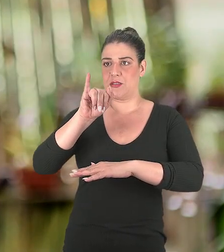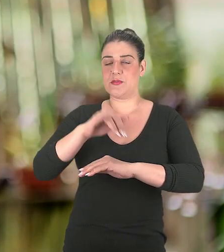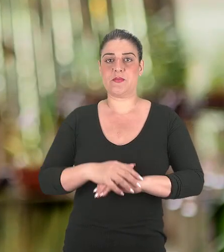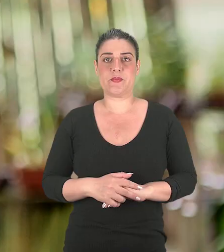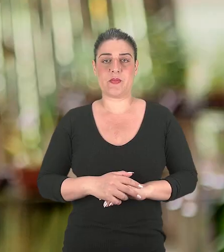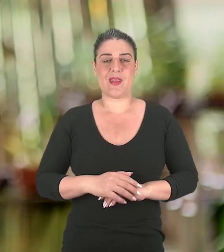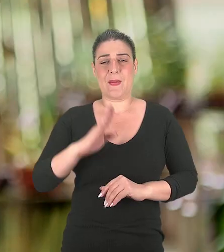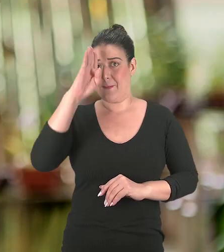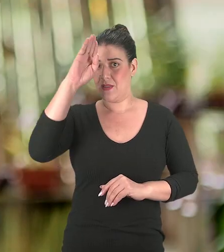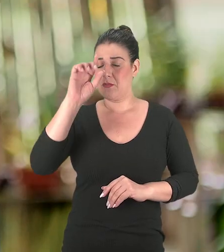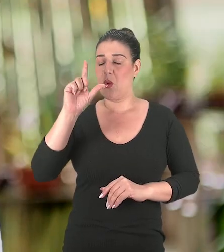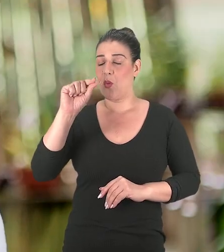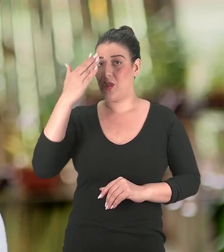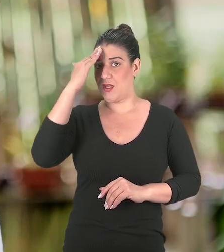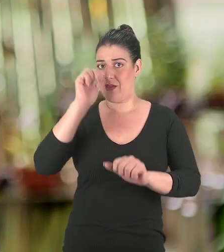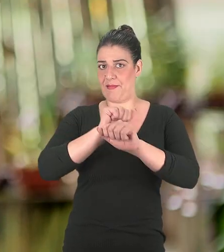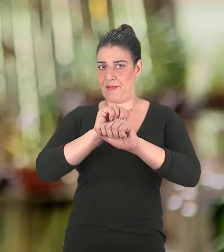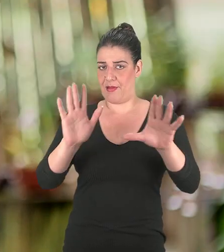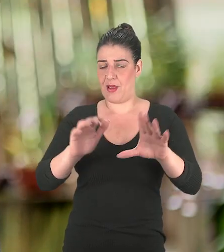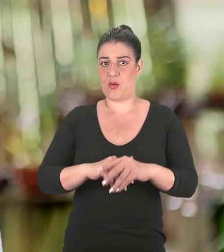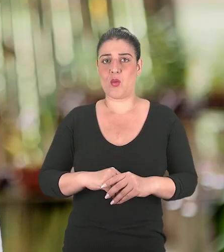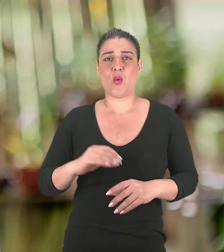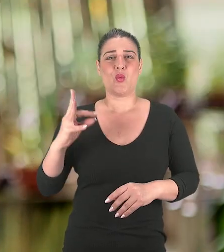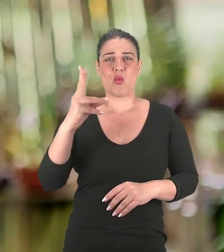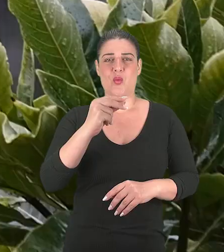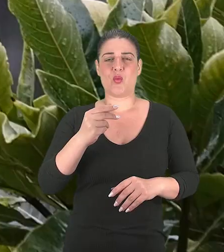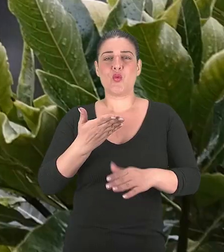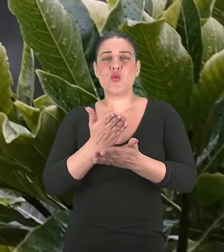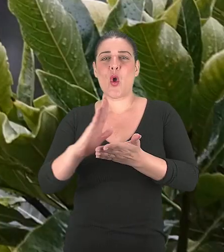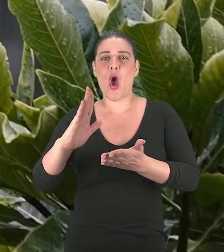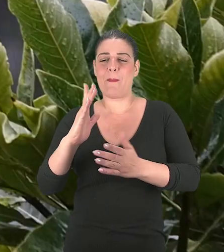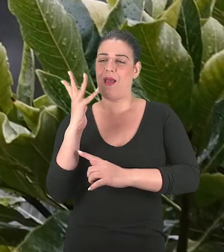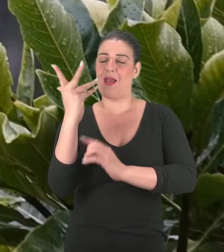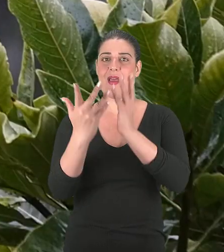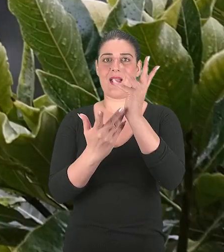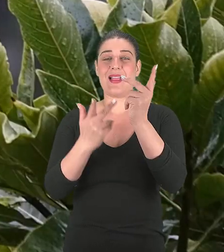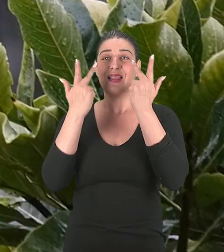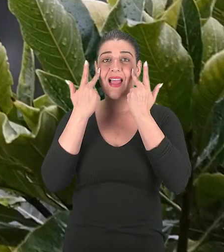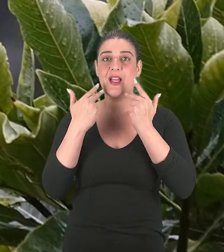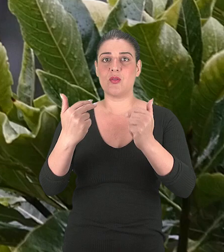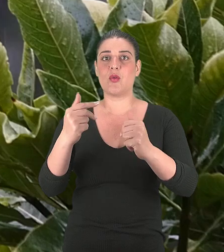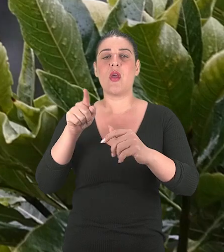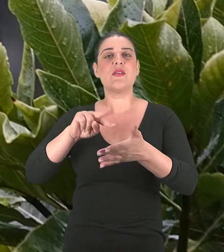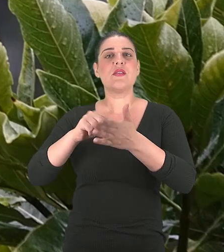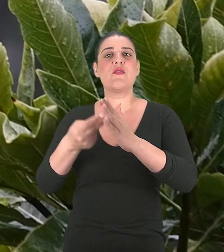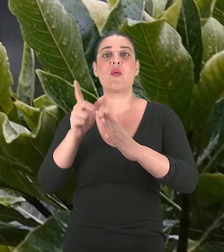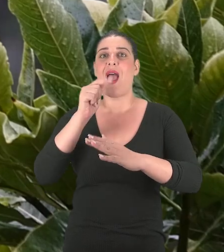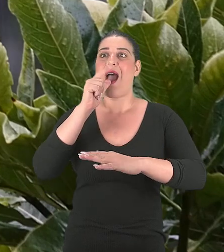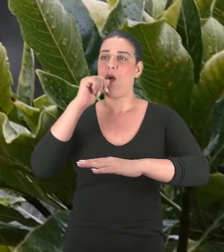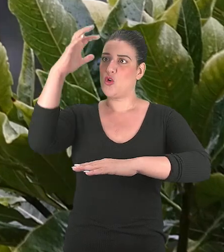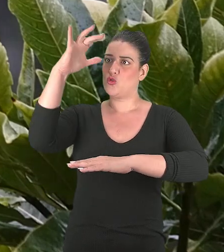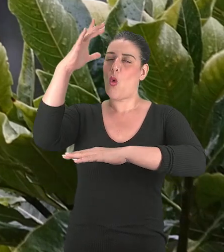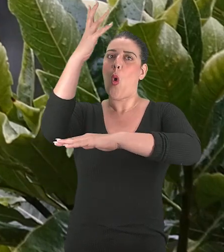frisar assim, que todo remanescente de área natural é uma grande esponja de infiltração de água das chuvas